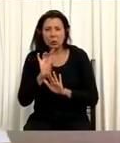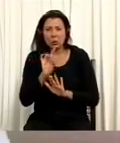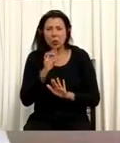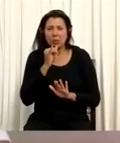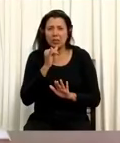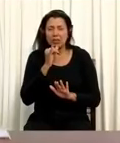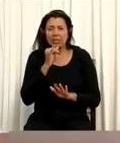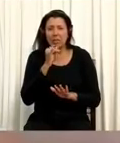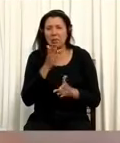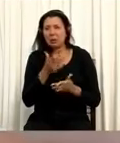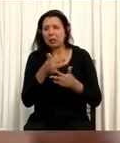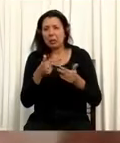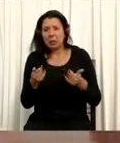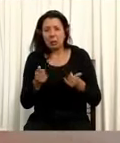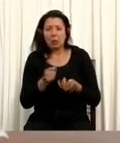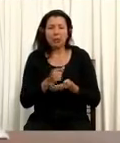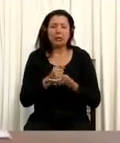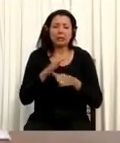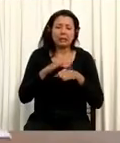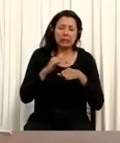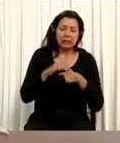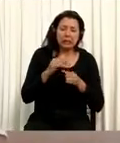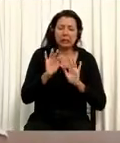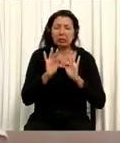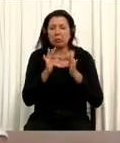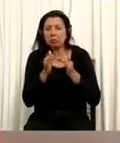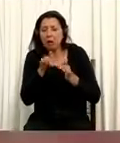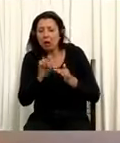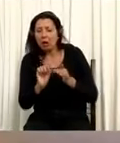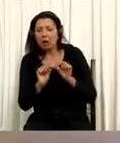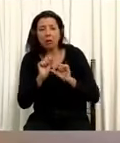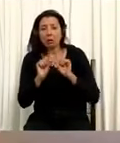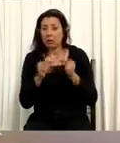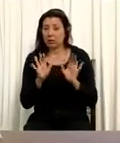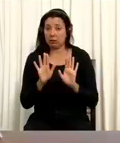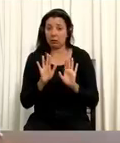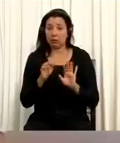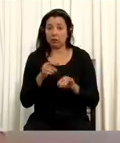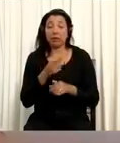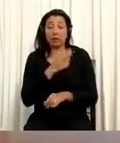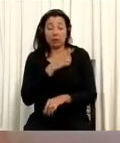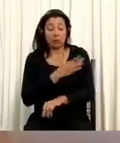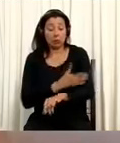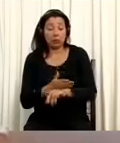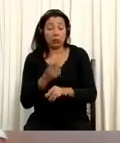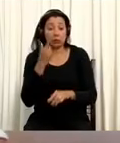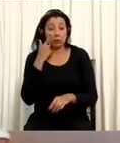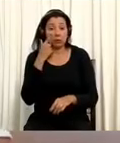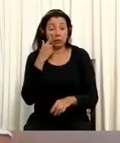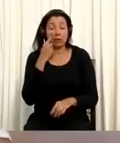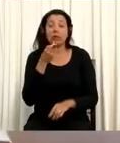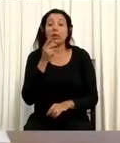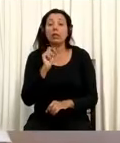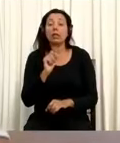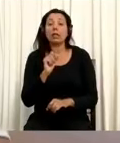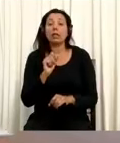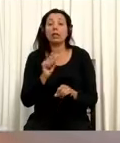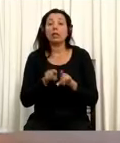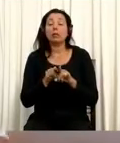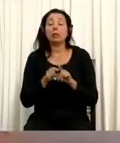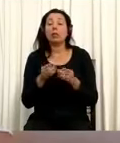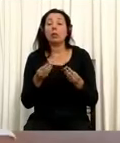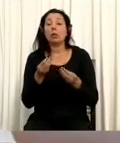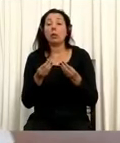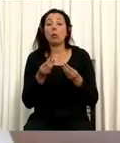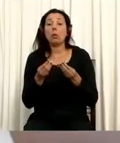da caridade, da filantropia, como a gente costuma ver por aí, mas nós estamos falando de solidariedade do ponto de